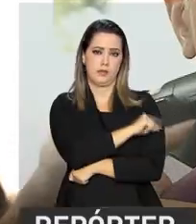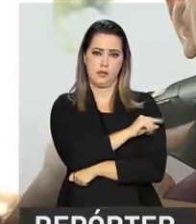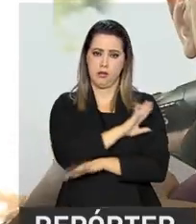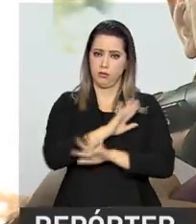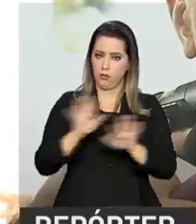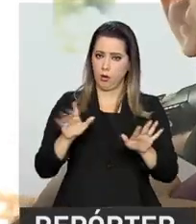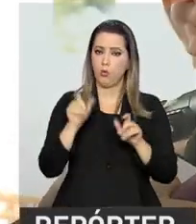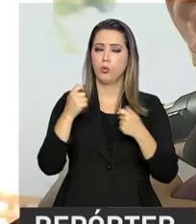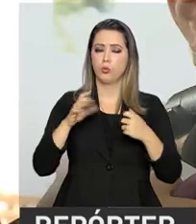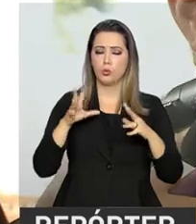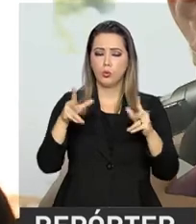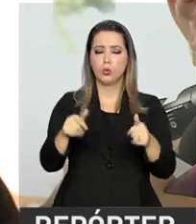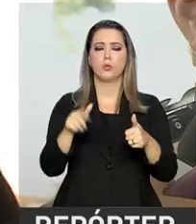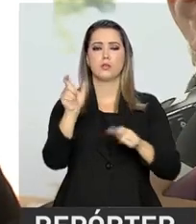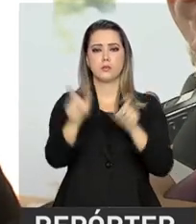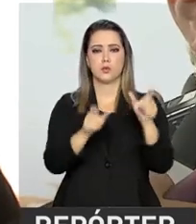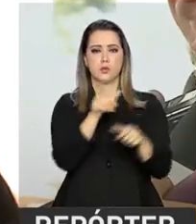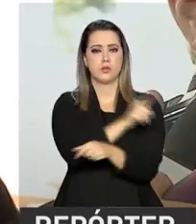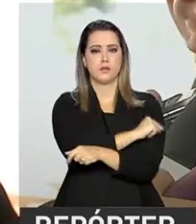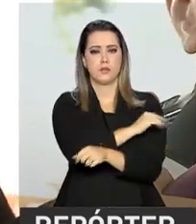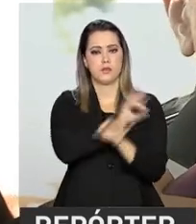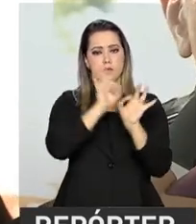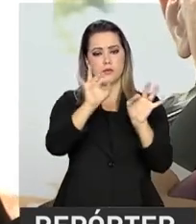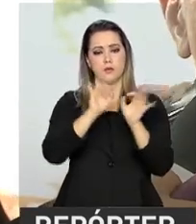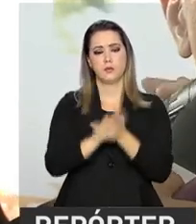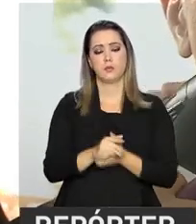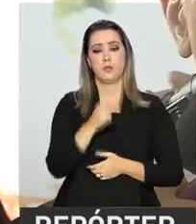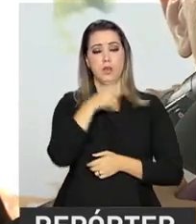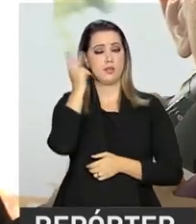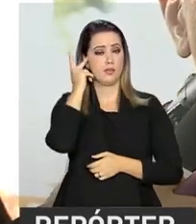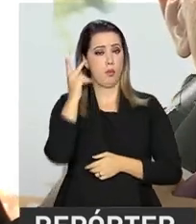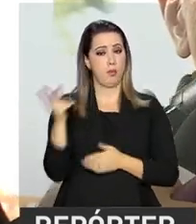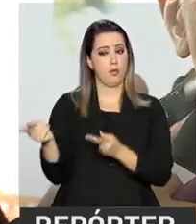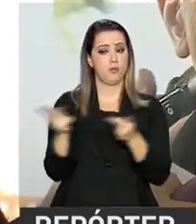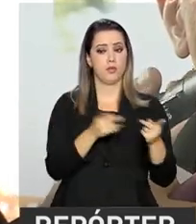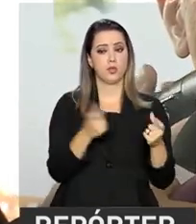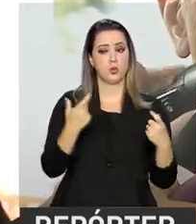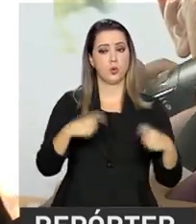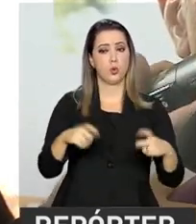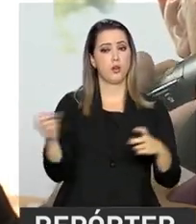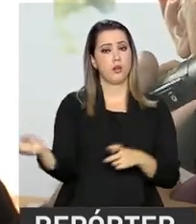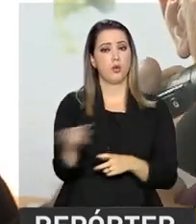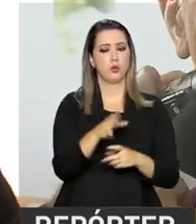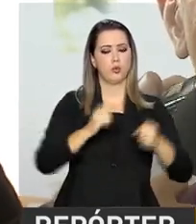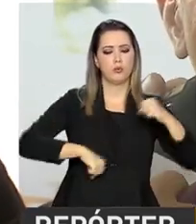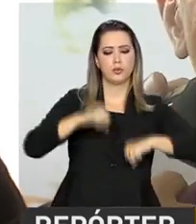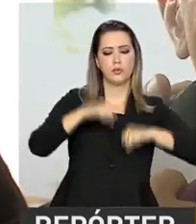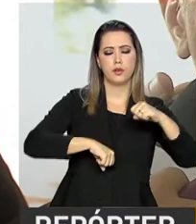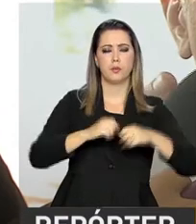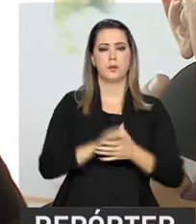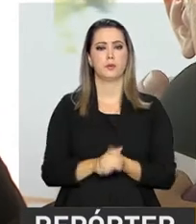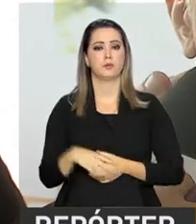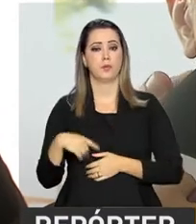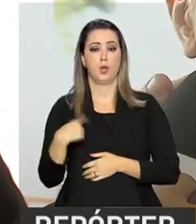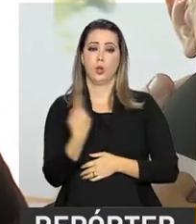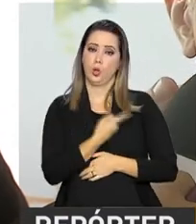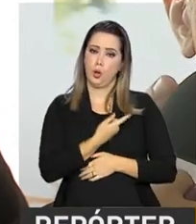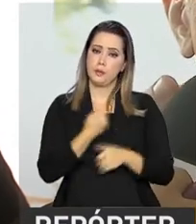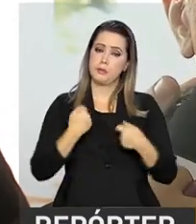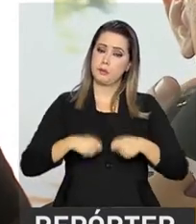em são paulo o ministro da saúde visitou uma nova linha de produção por precaução determinamos a